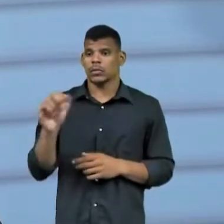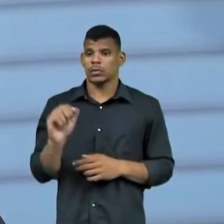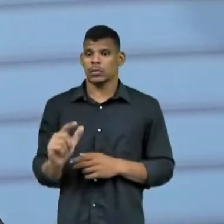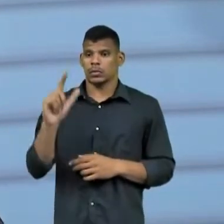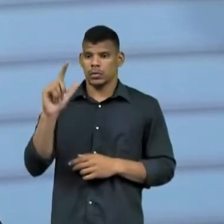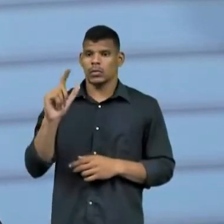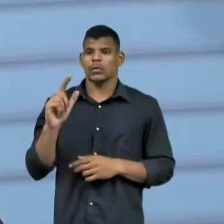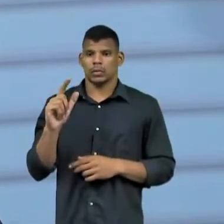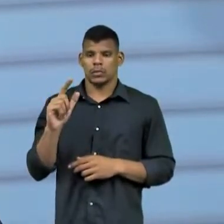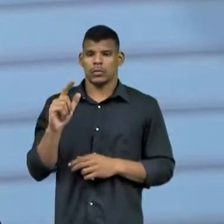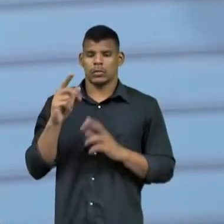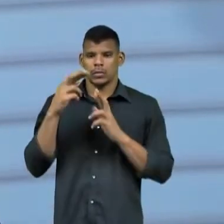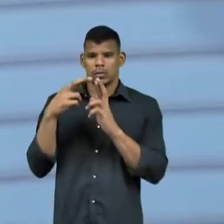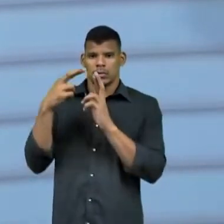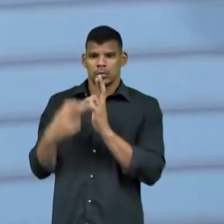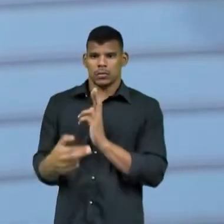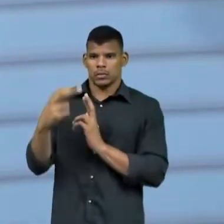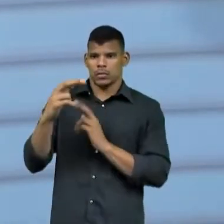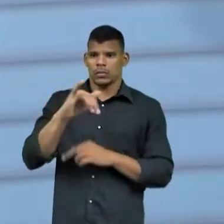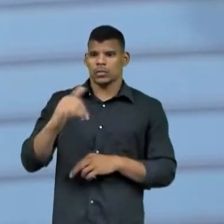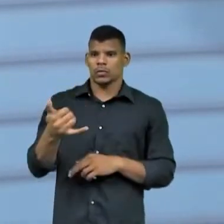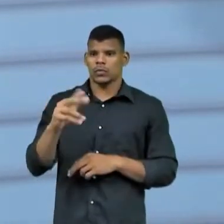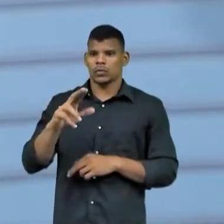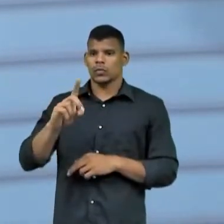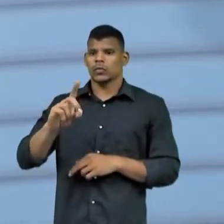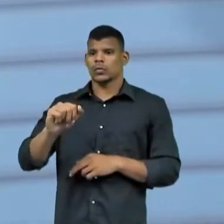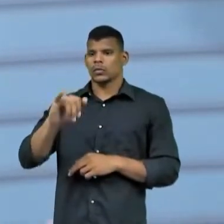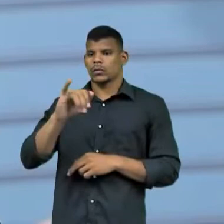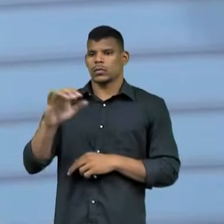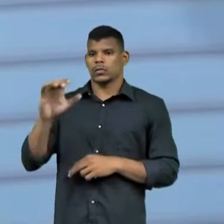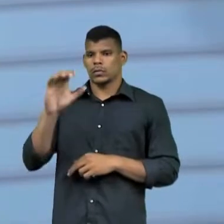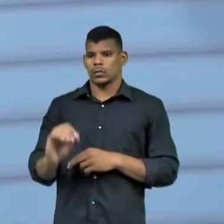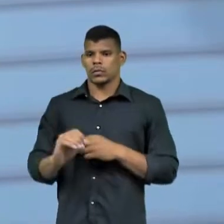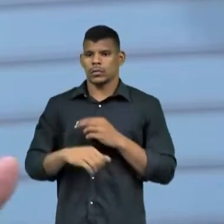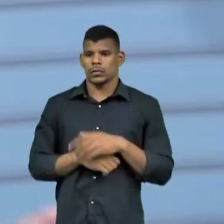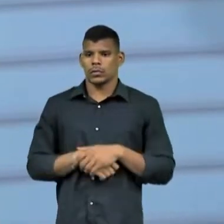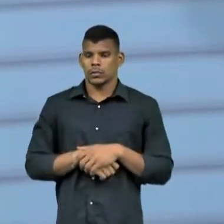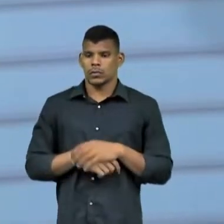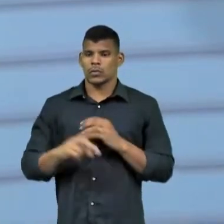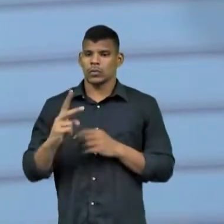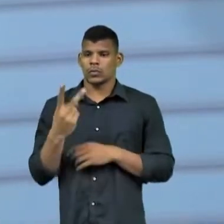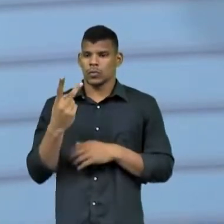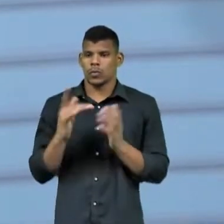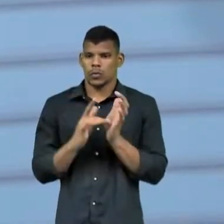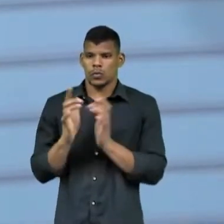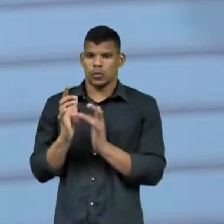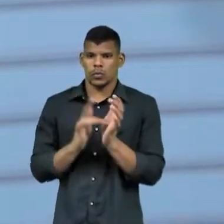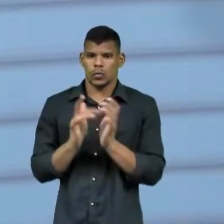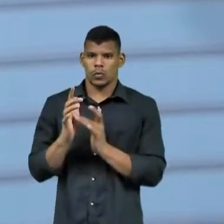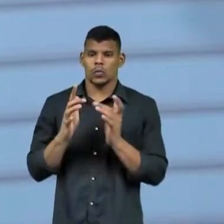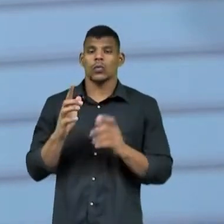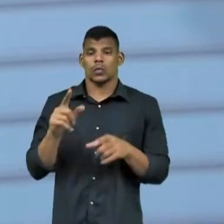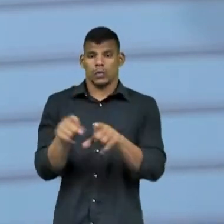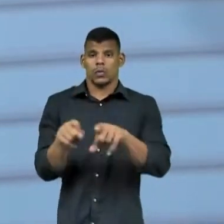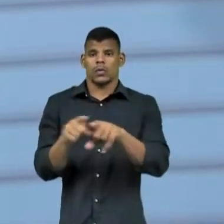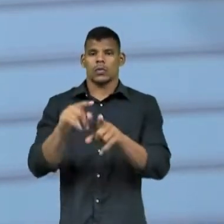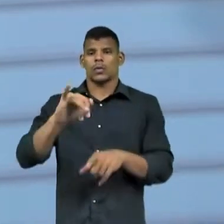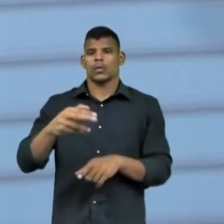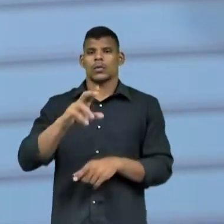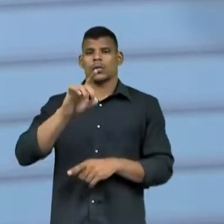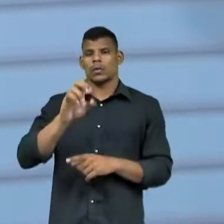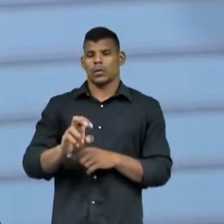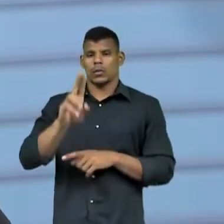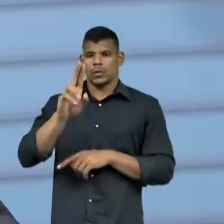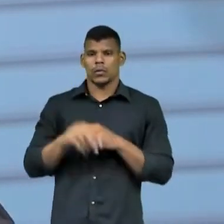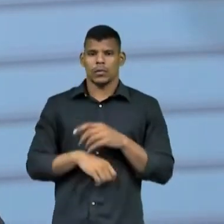judeu é aquele que tem a religião Judaica né então Jesus ele tinha as duas coisas ele tanto nasceu Lá como ele também era judeu então ele ia à